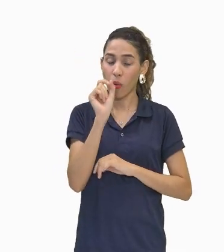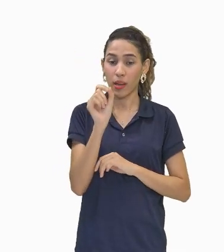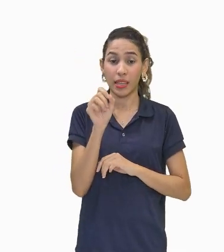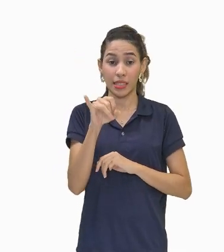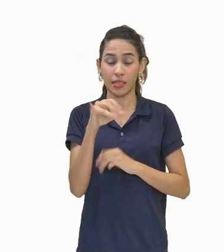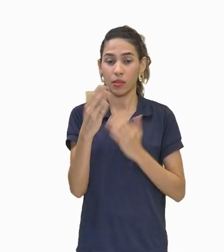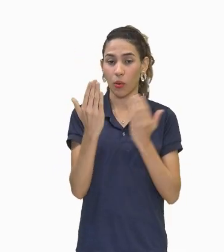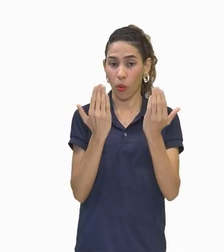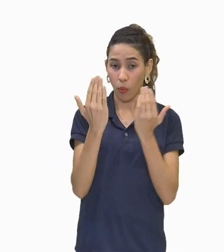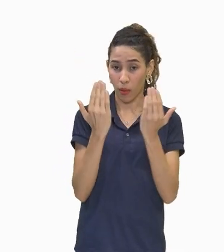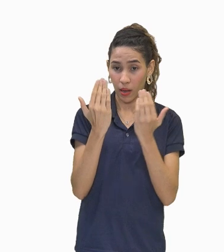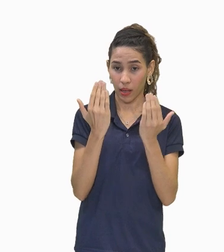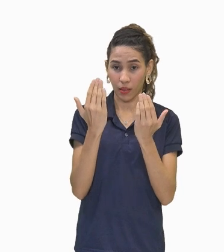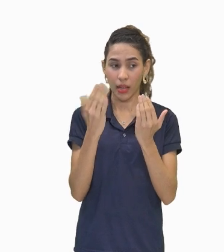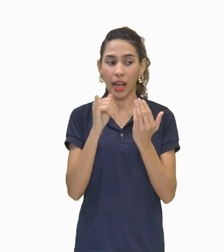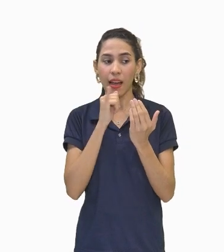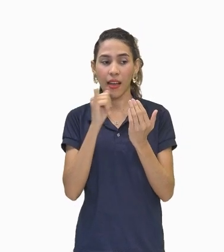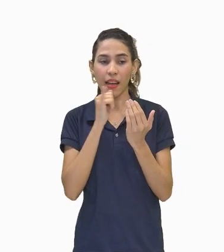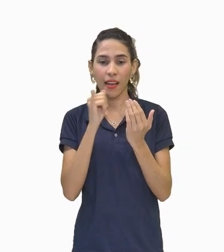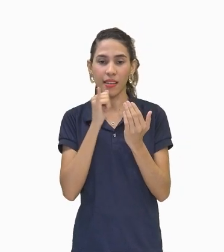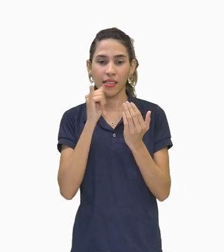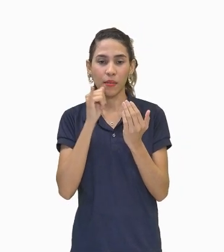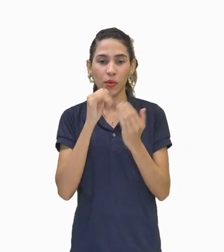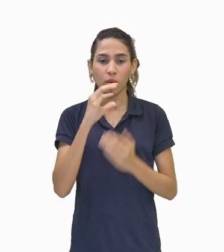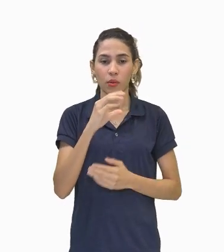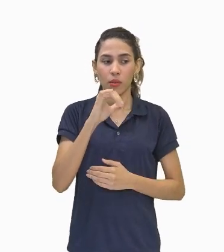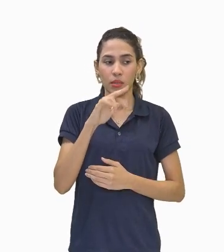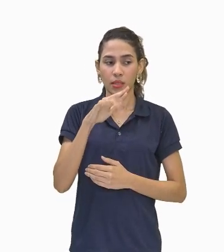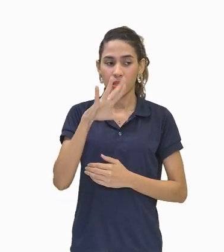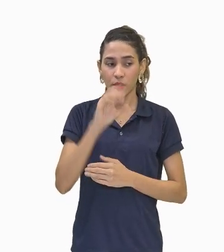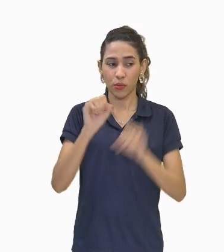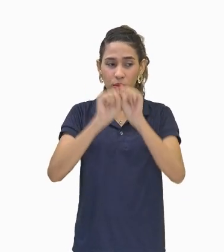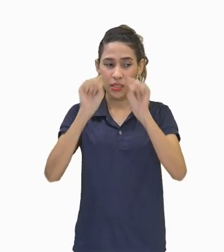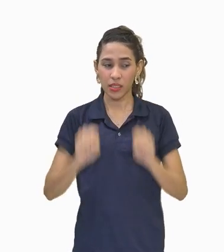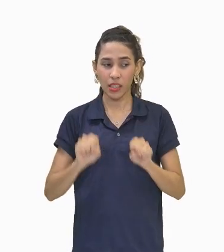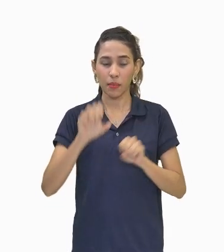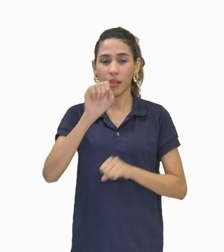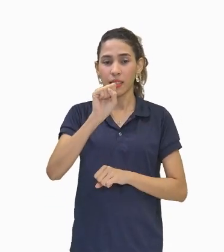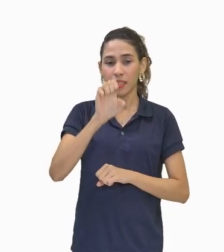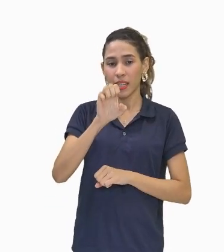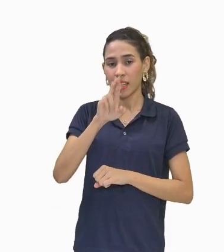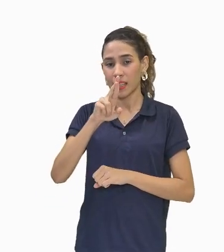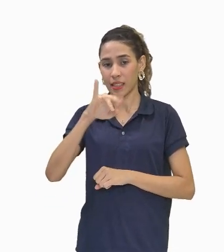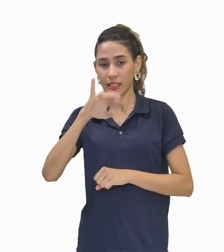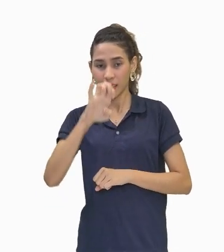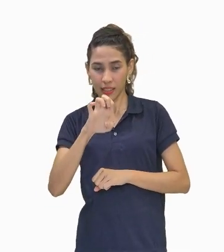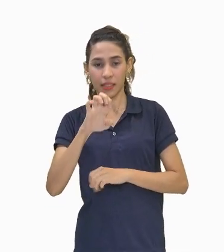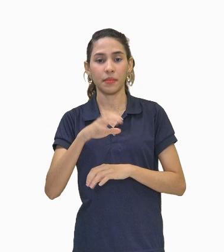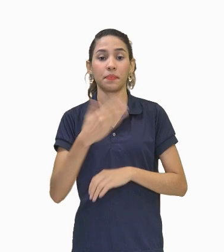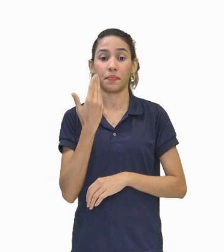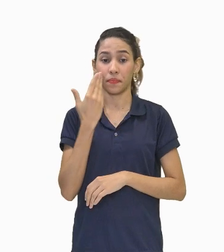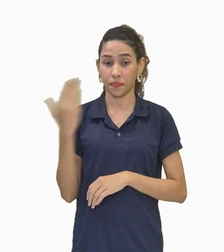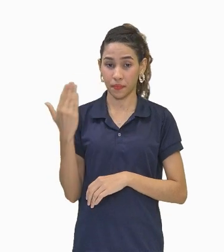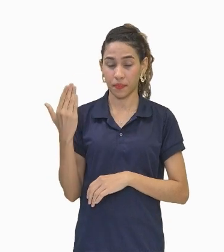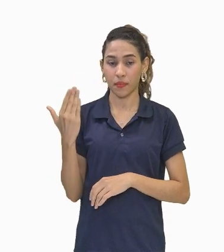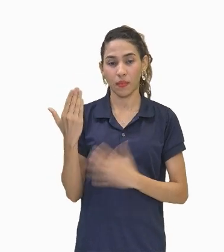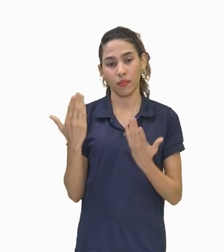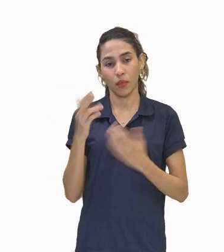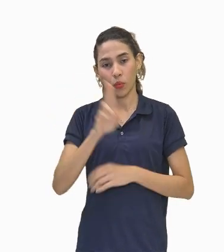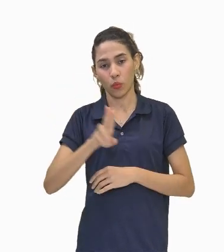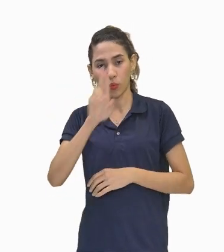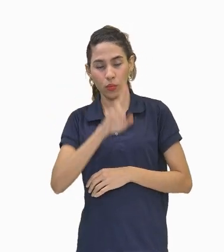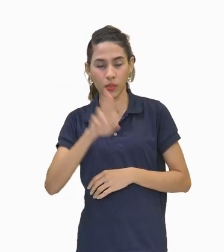as principais vantagens de utilizar um circuito em paralelo. Vejam aí que em circuitos em série,